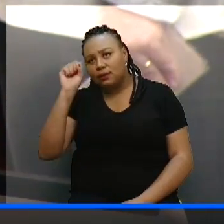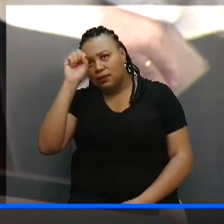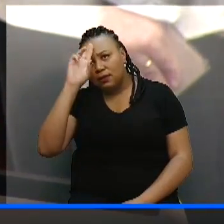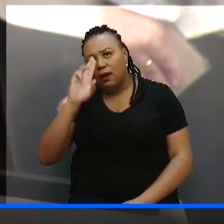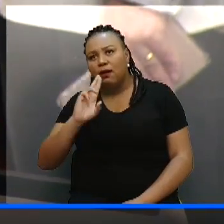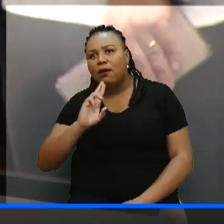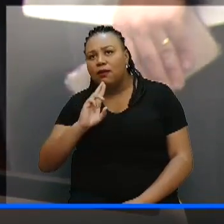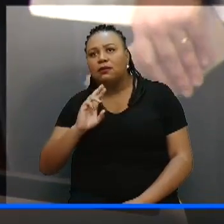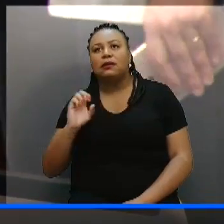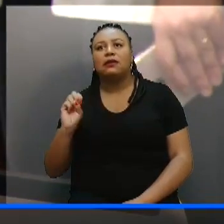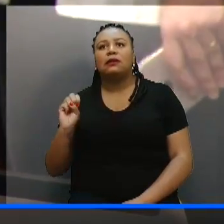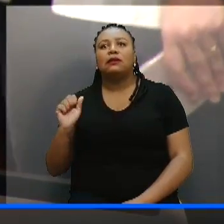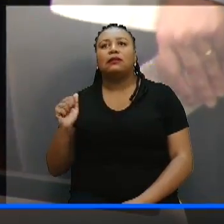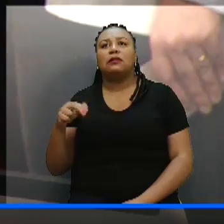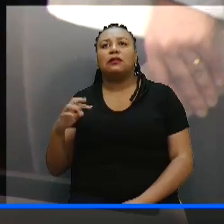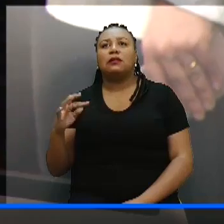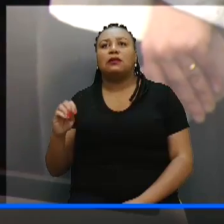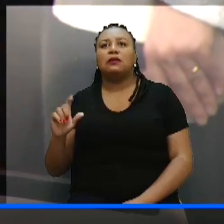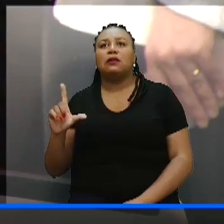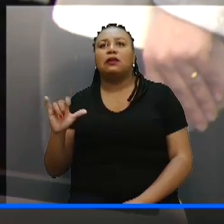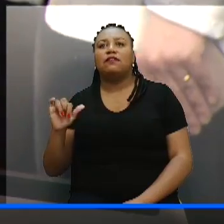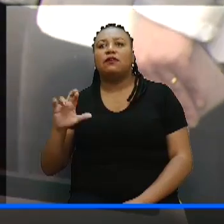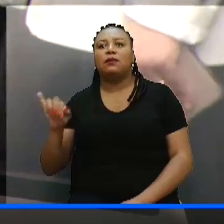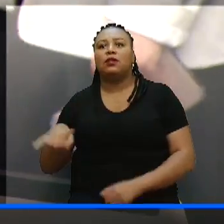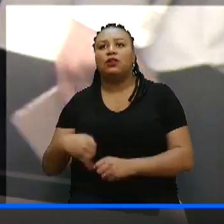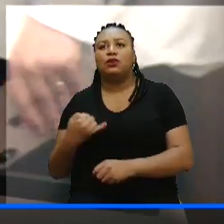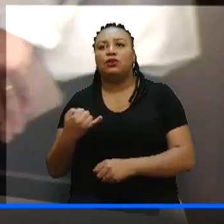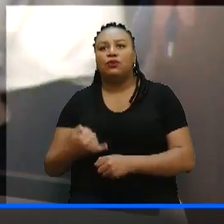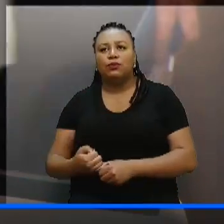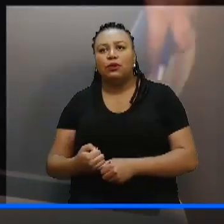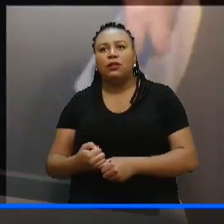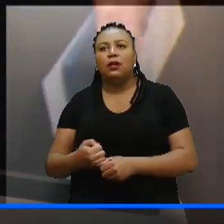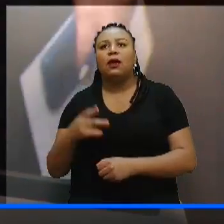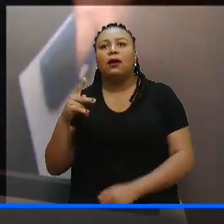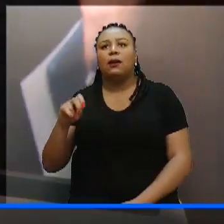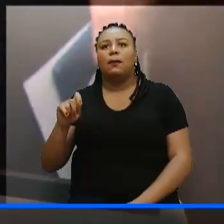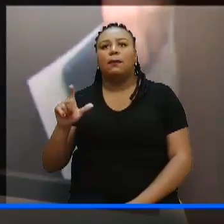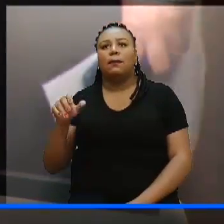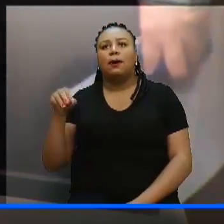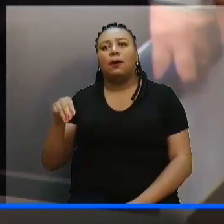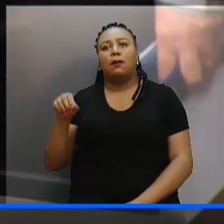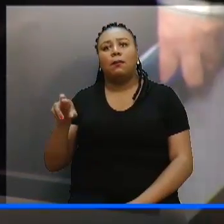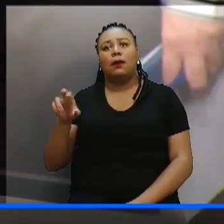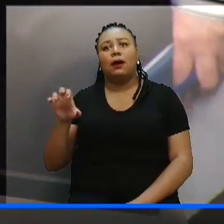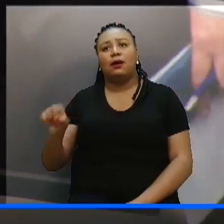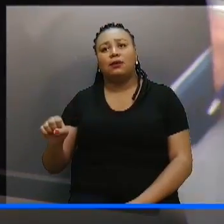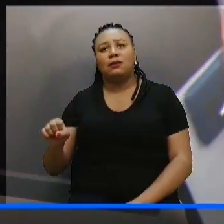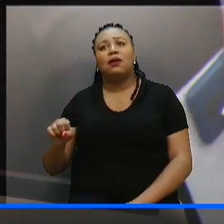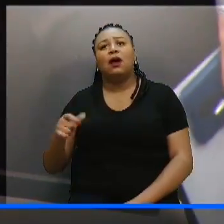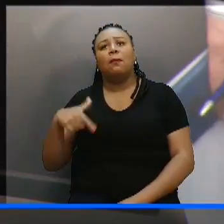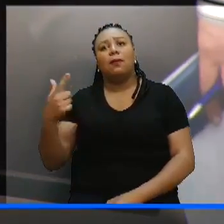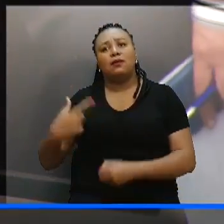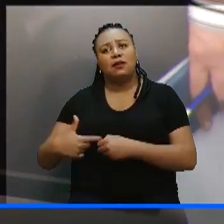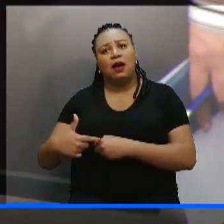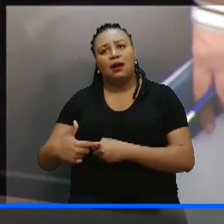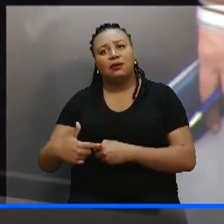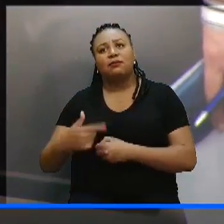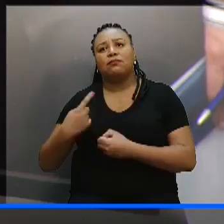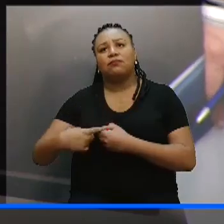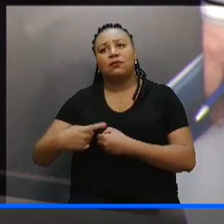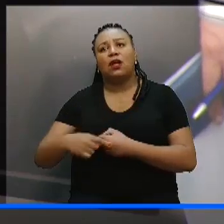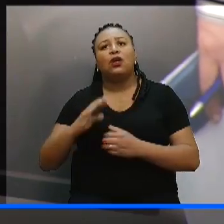augusto santana do livramento e jô e erechim palmares do sul todas encaminhando moções de repúdio à pec número